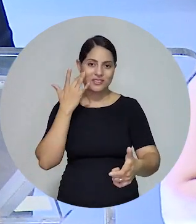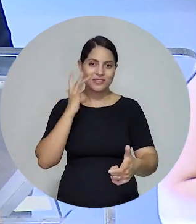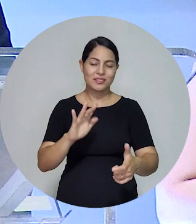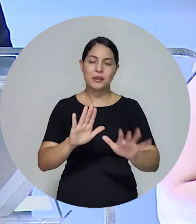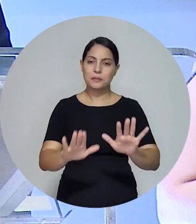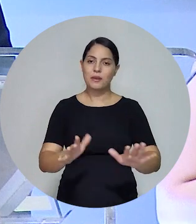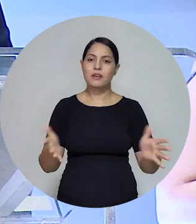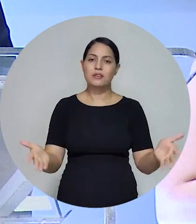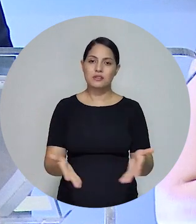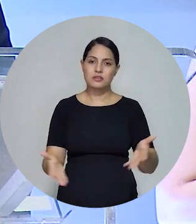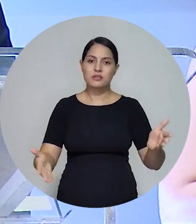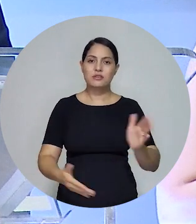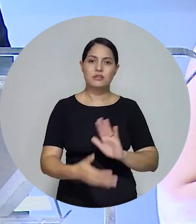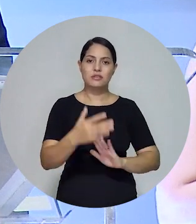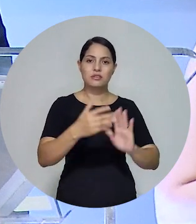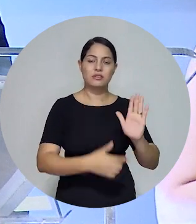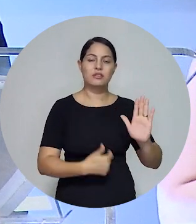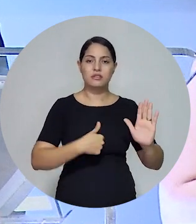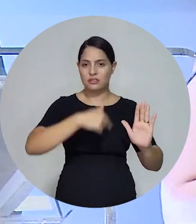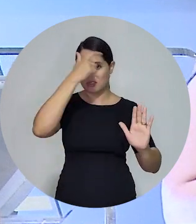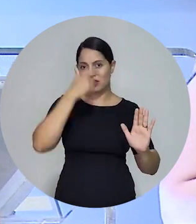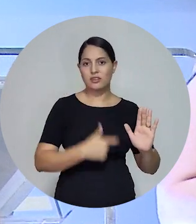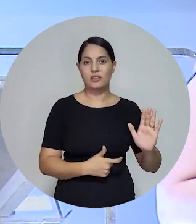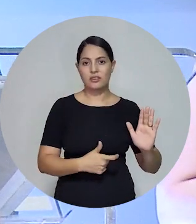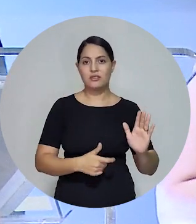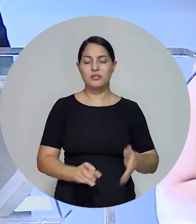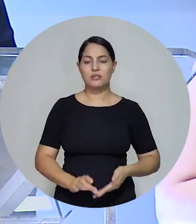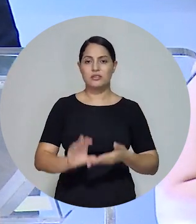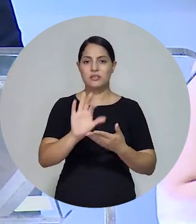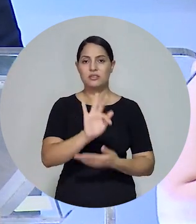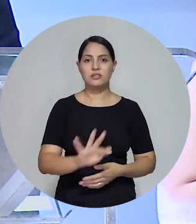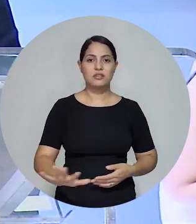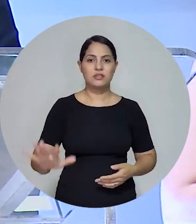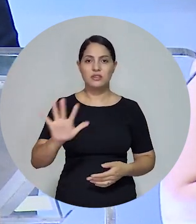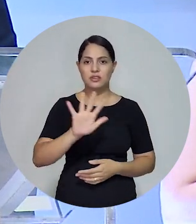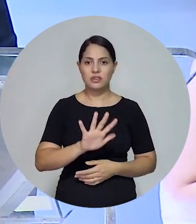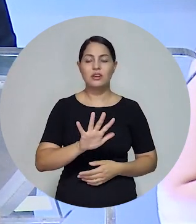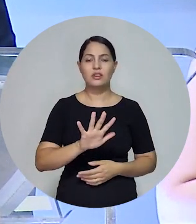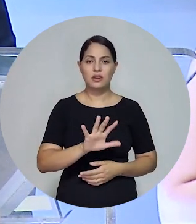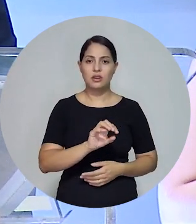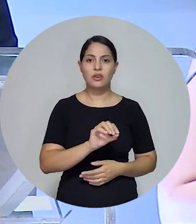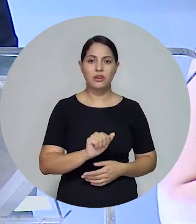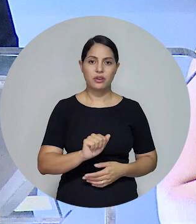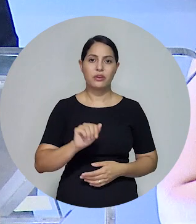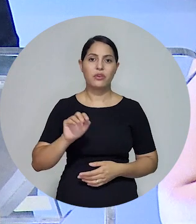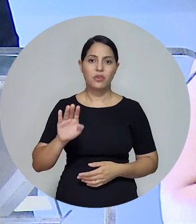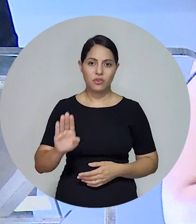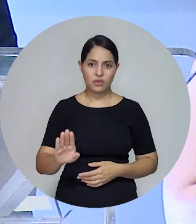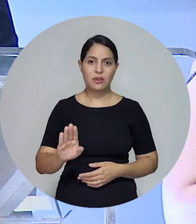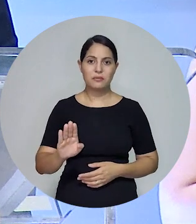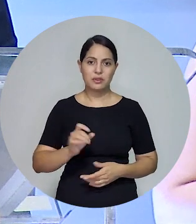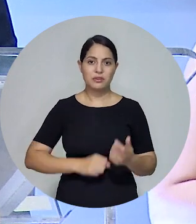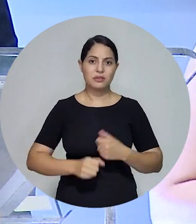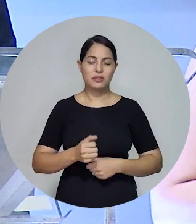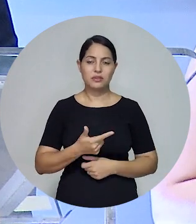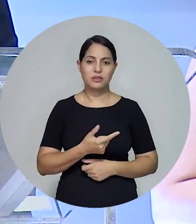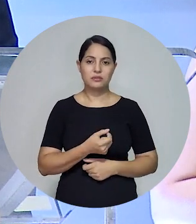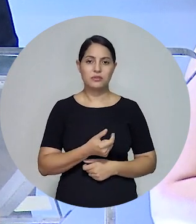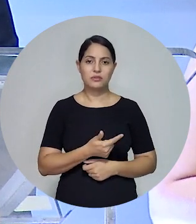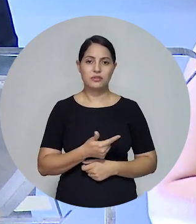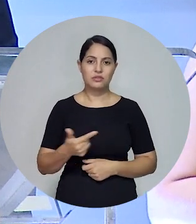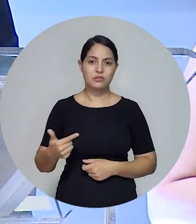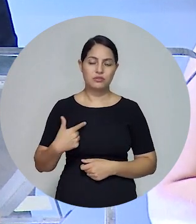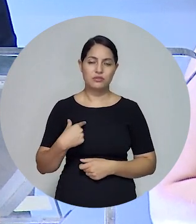irão me levar, mas hoje este currículo se encerra eleito presidente do Conselho Federal no dia 1º